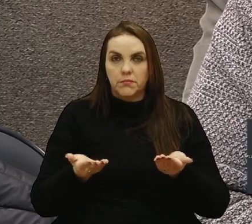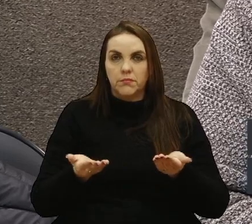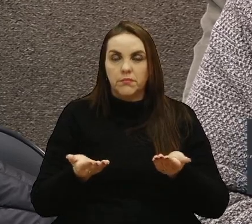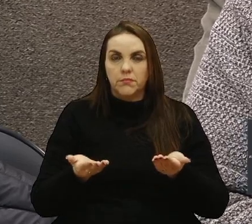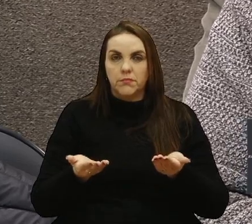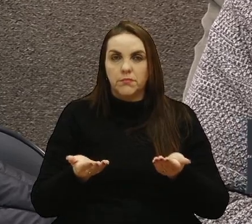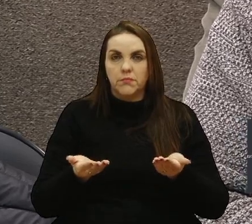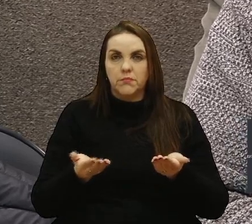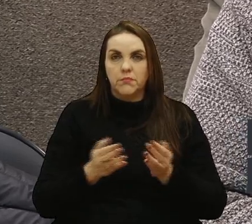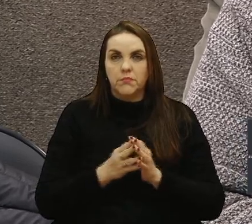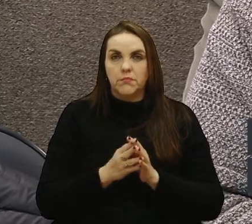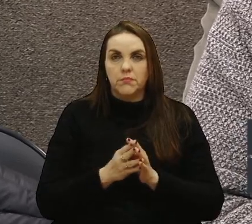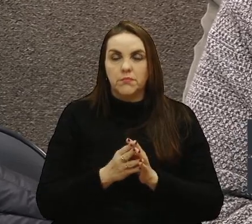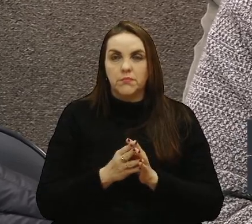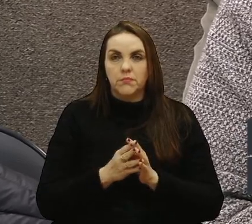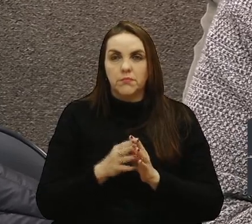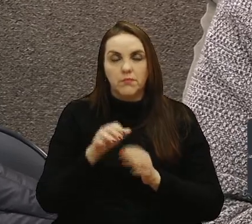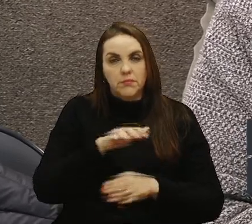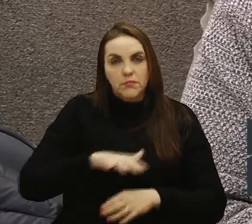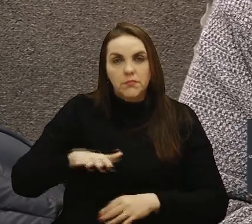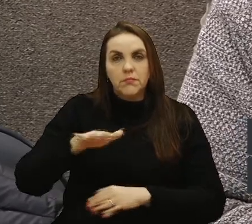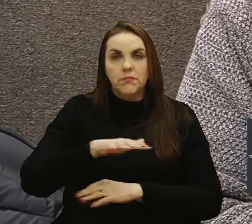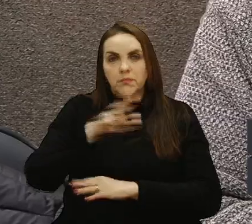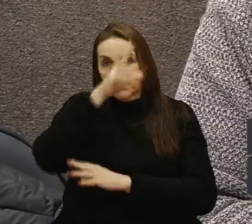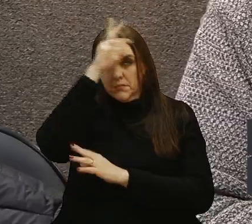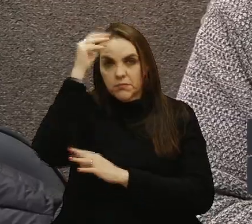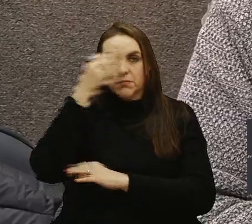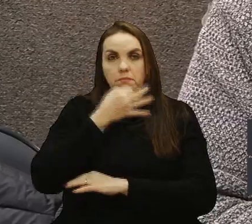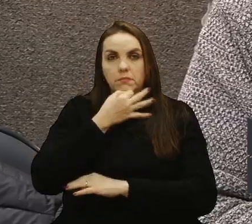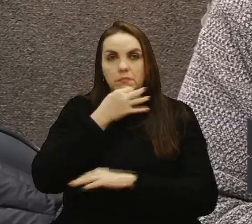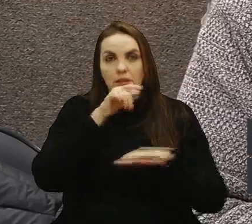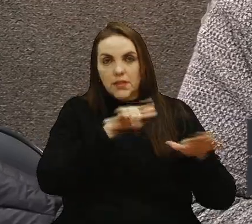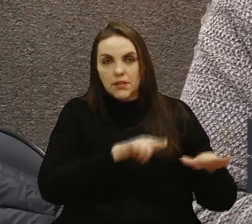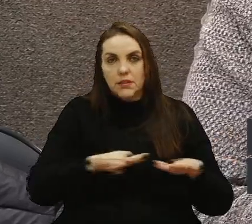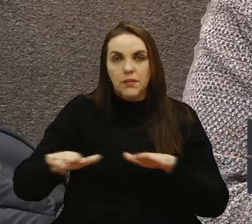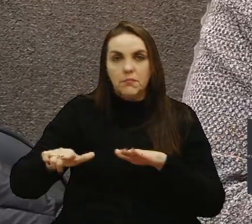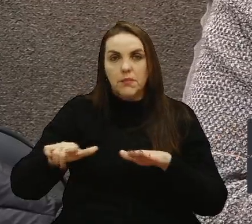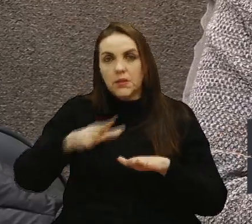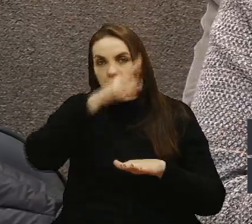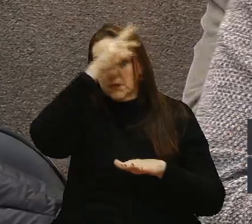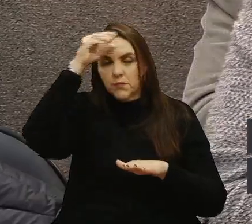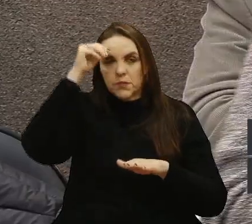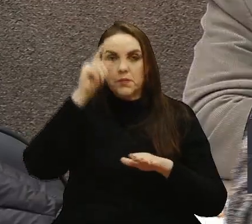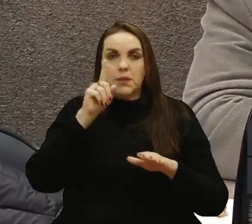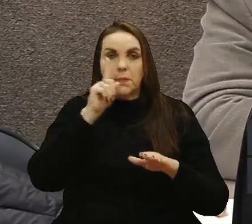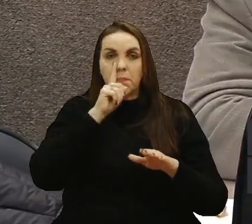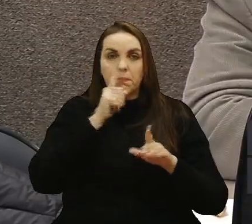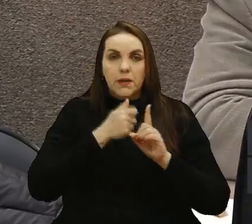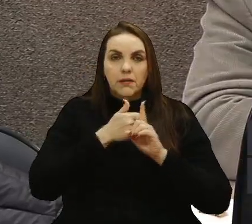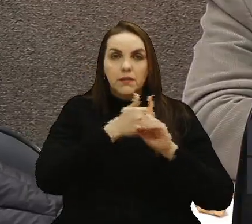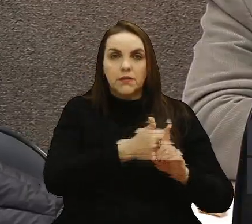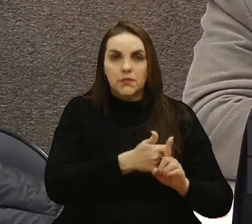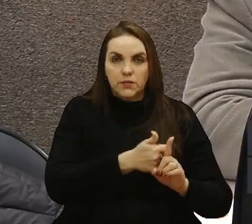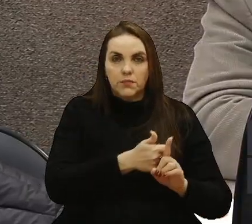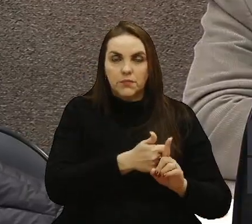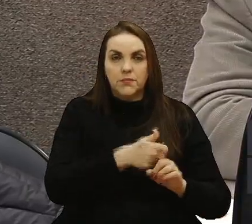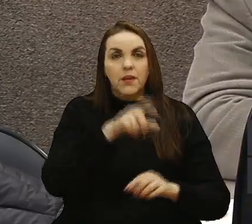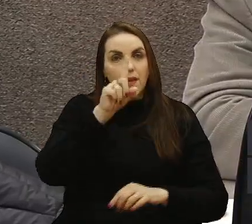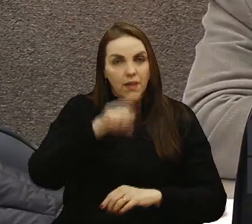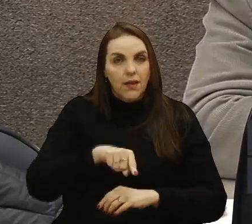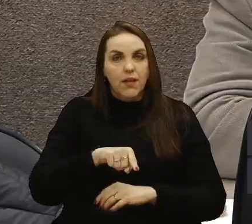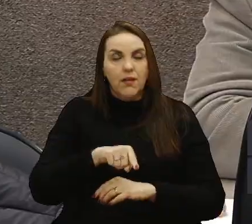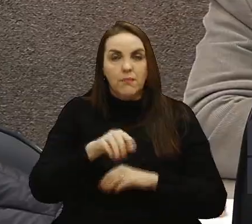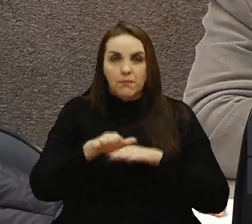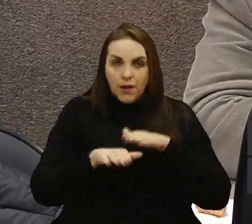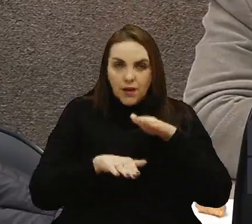a situação do âmbito municipal de Caxias do Sul, a Semana Municipal da Maternidade Atípica, é mais um passo,